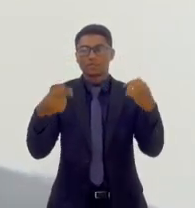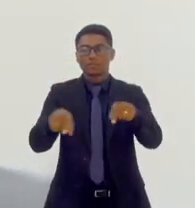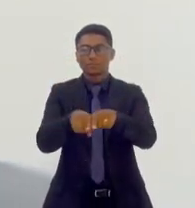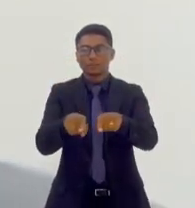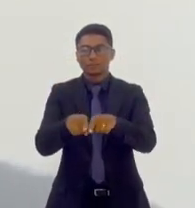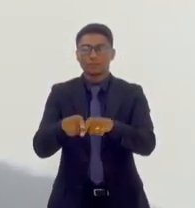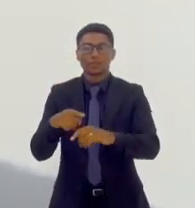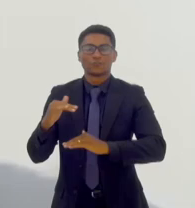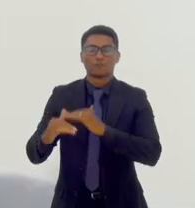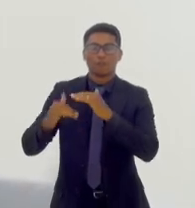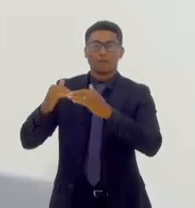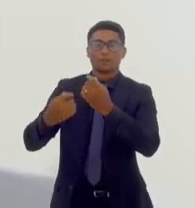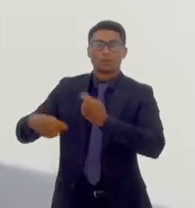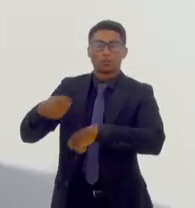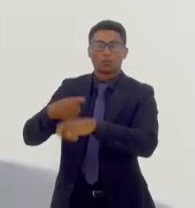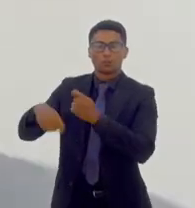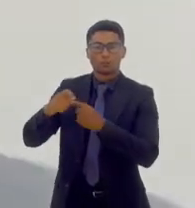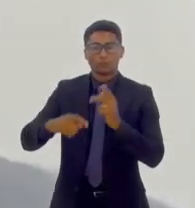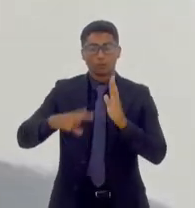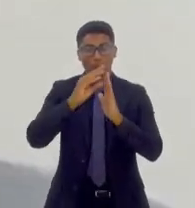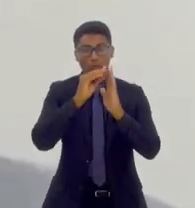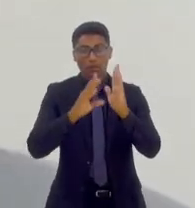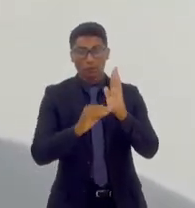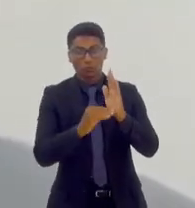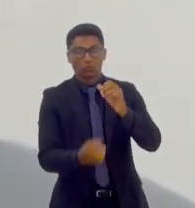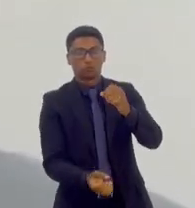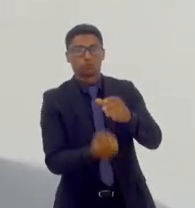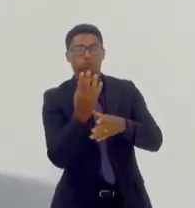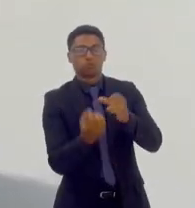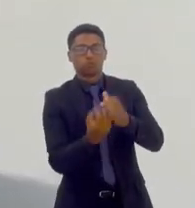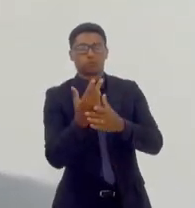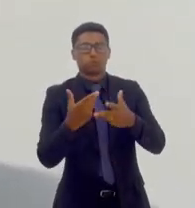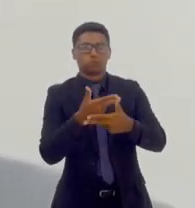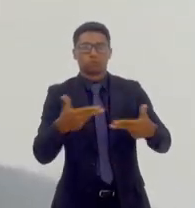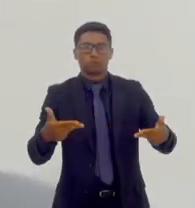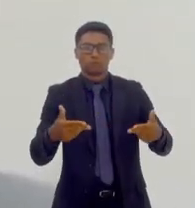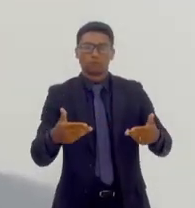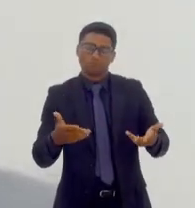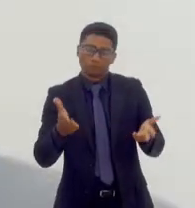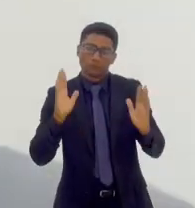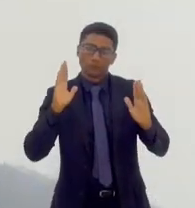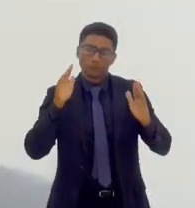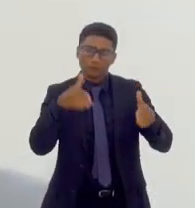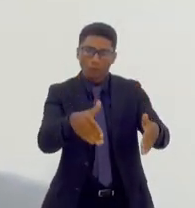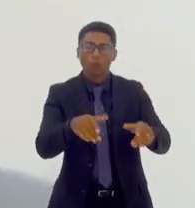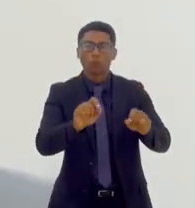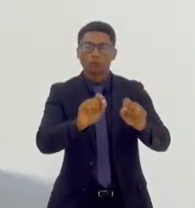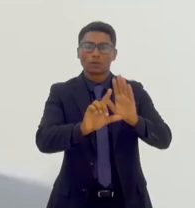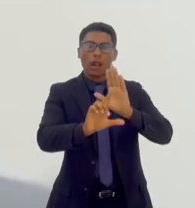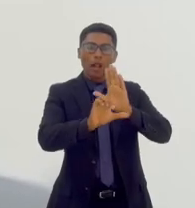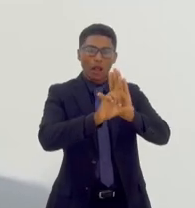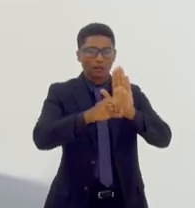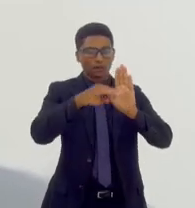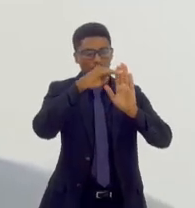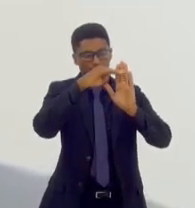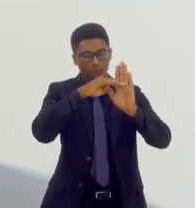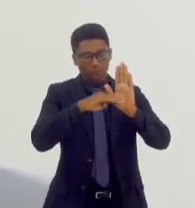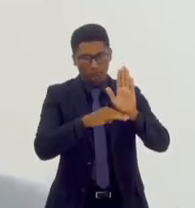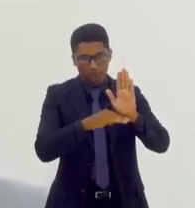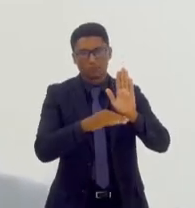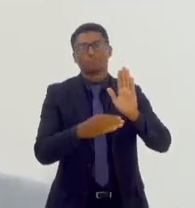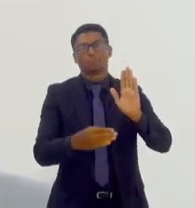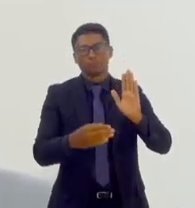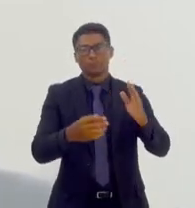econômico, produzindo conteúdo, lógico, que sempre com uma ênfase maior para a questão legal, dos